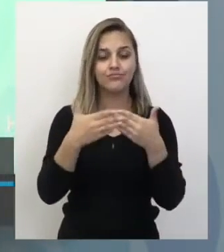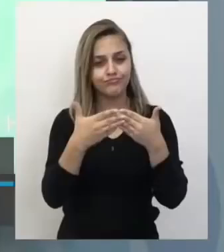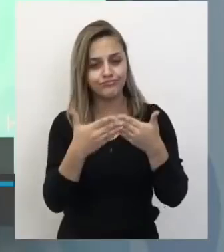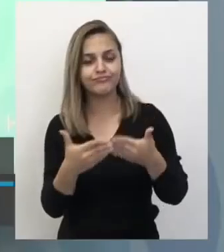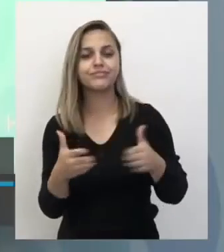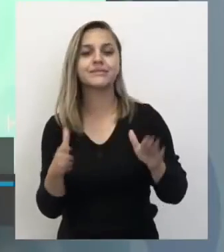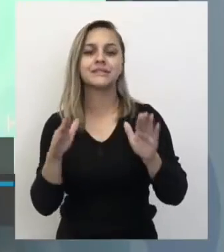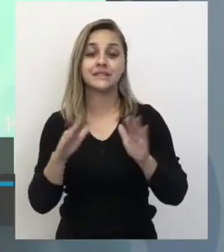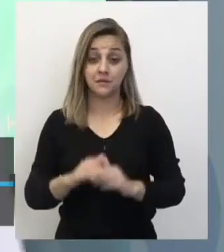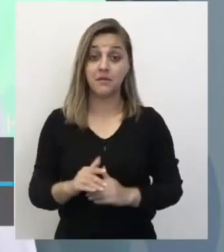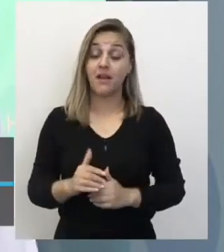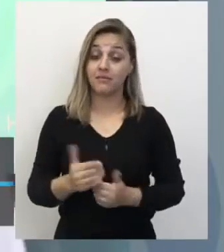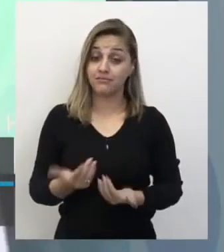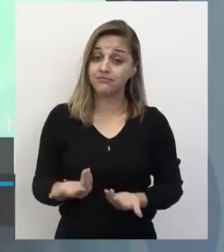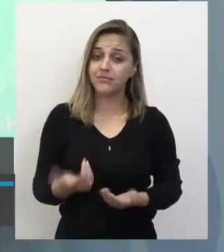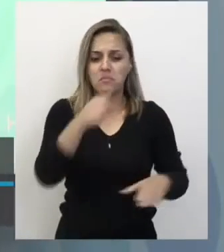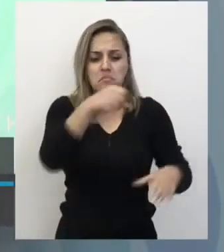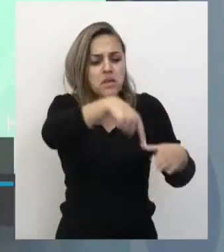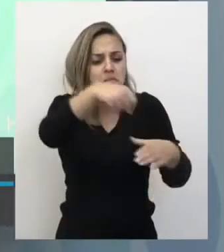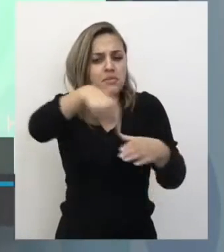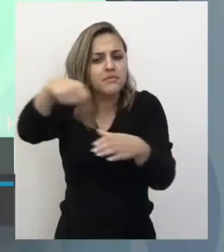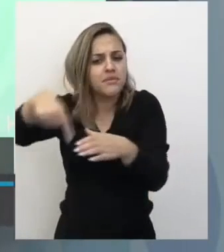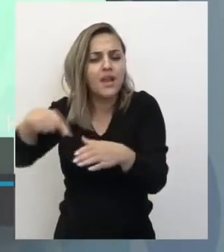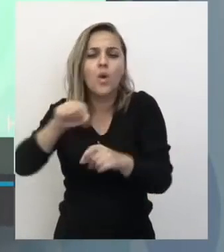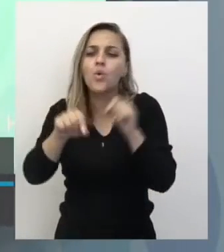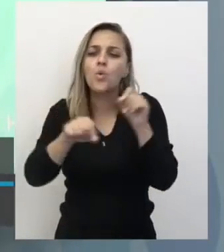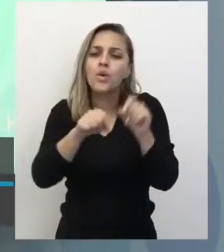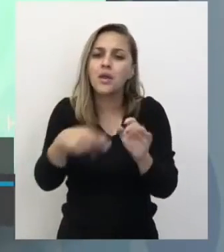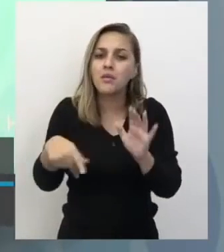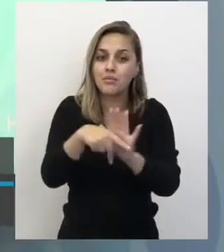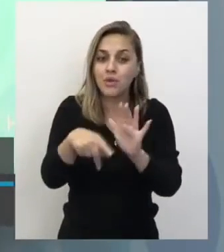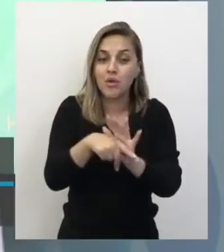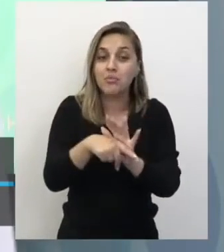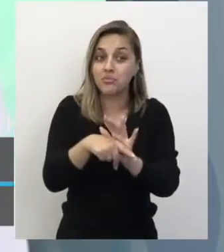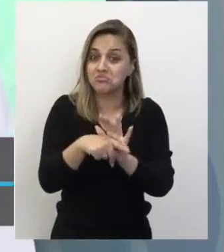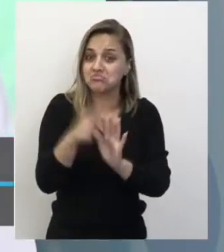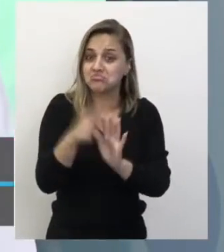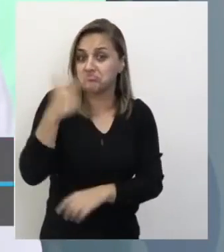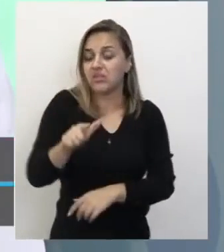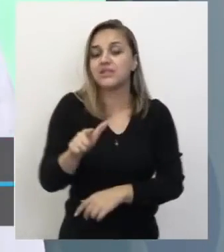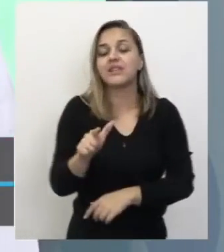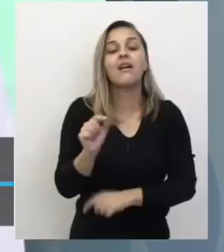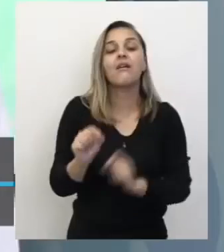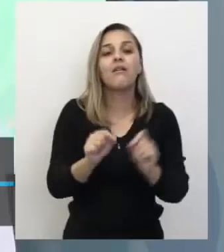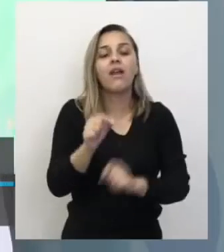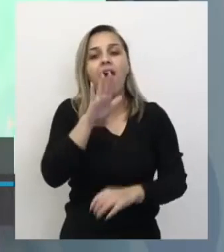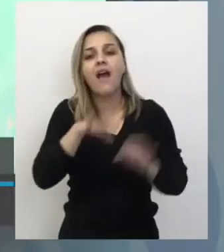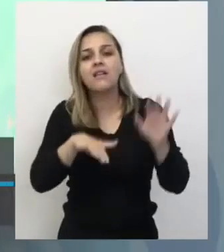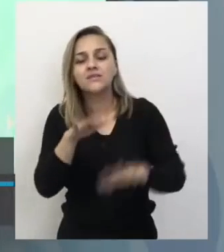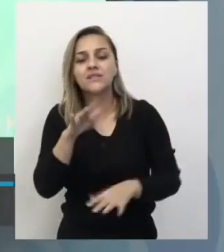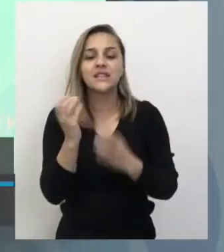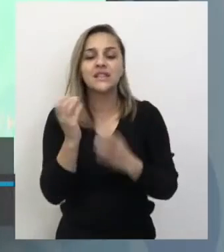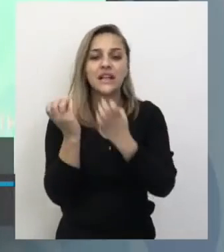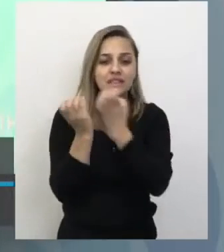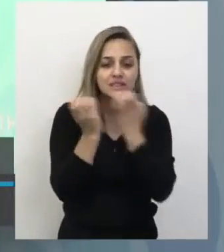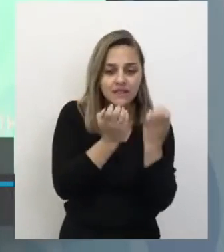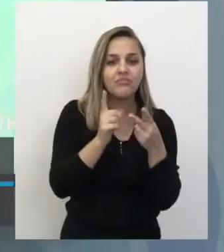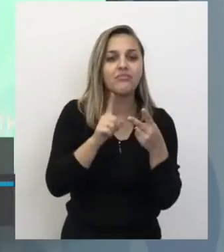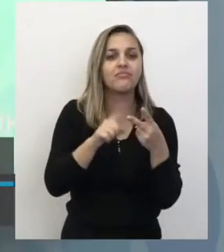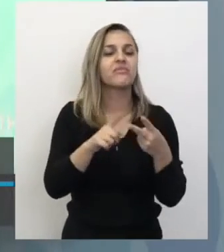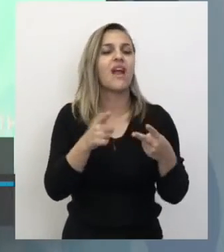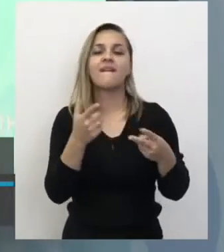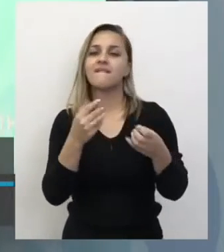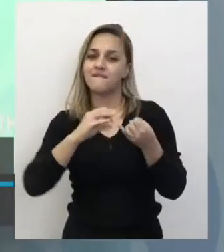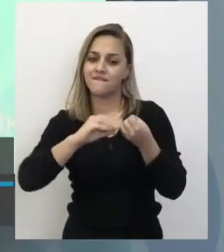e plantando o que dá, né, às vezes plantando feijão, plantando milho, para na volta ir colhendo isso e poder utilizar. Então a gente vê que é muito comum você encontrar